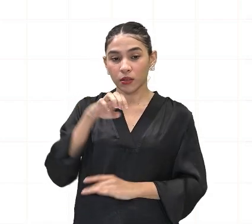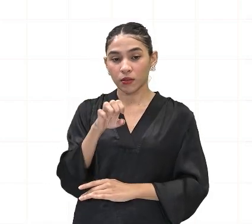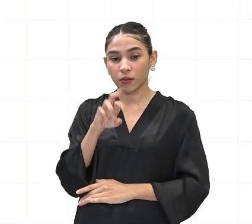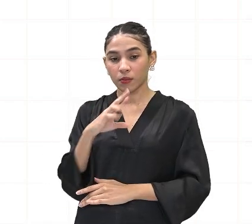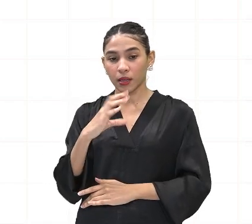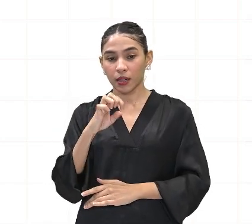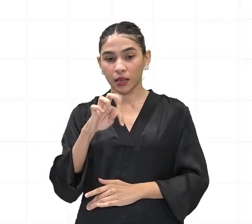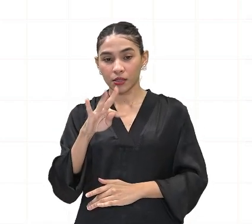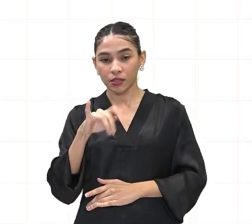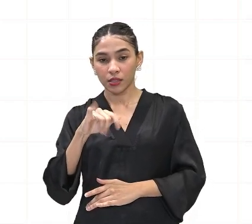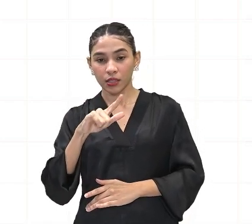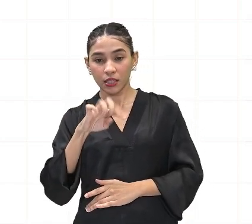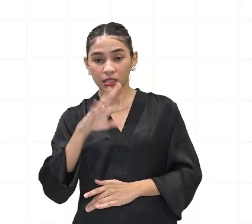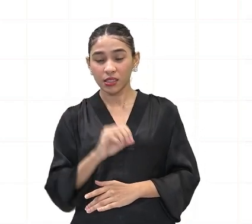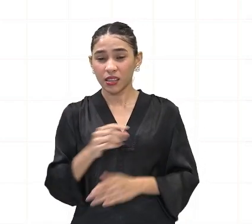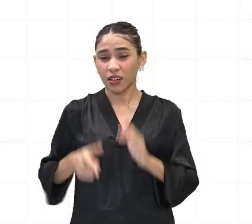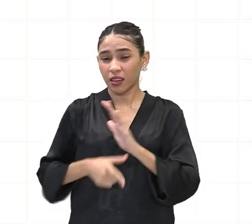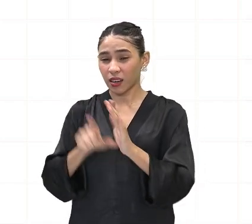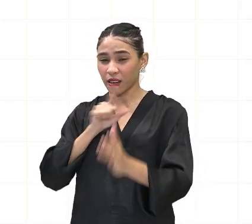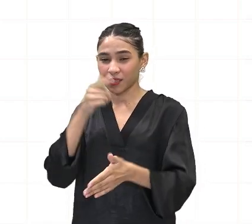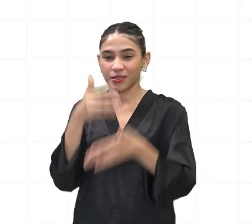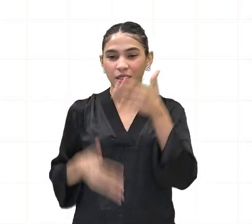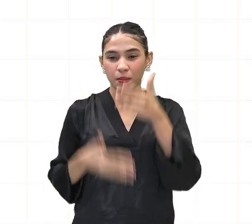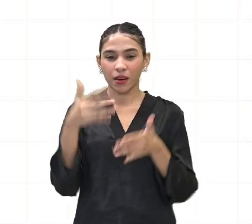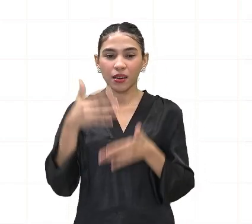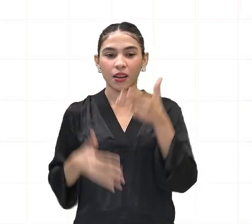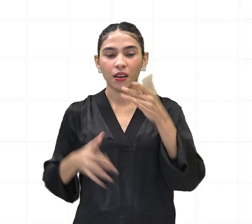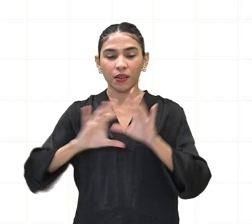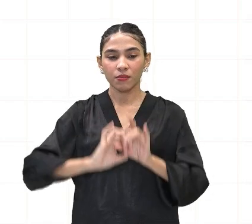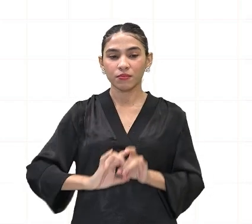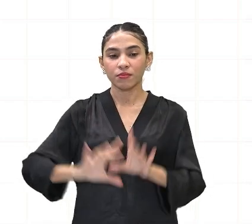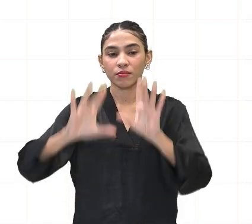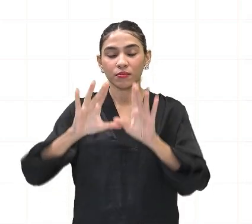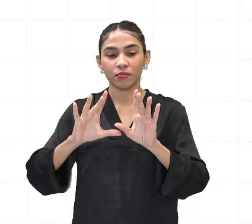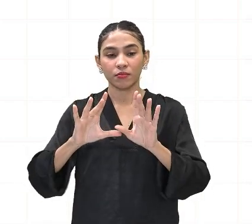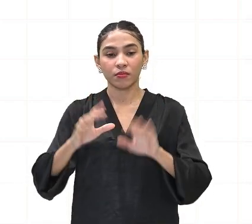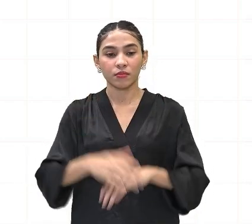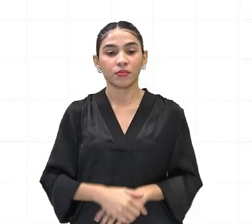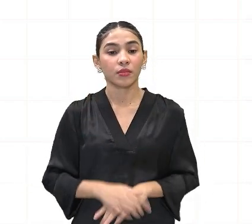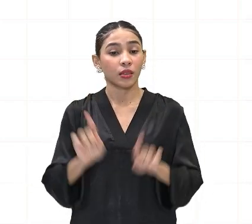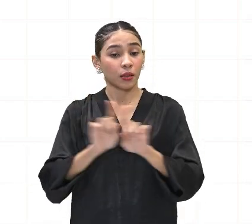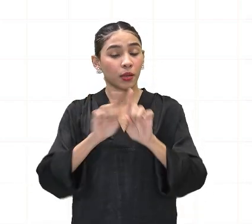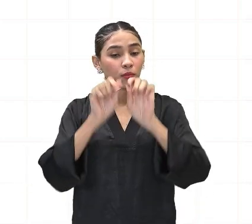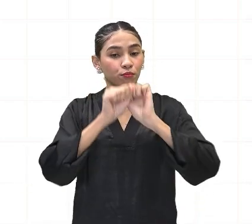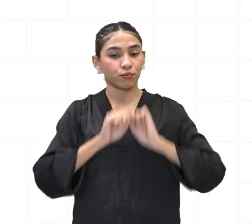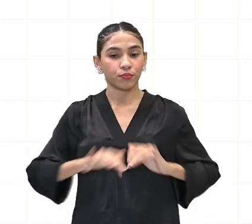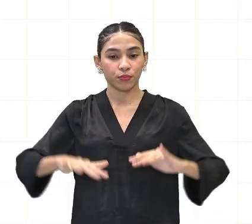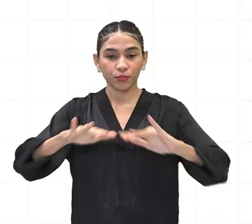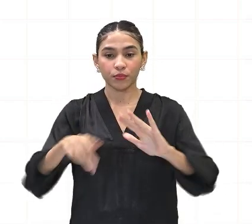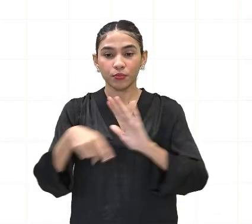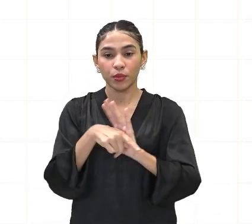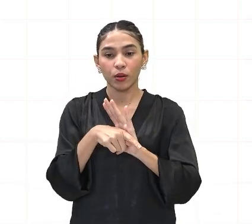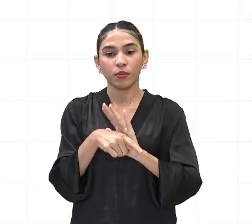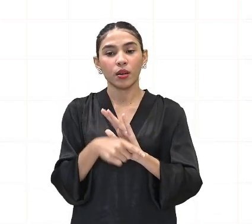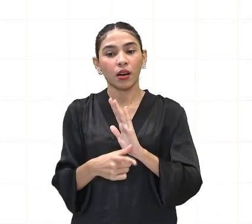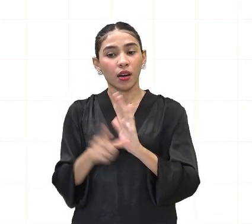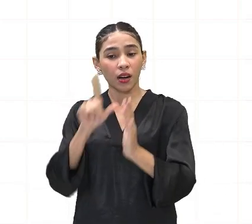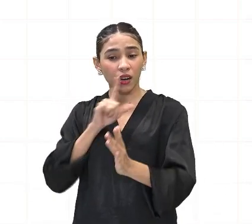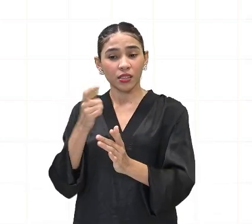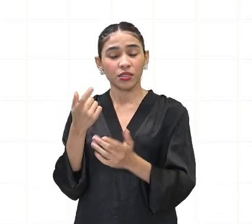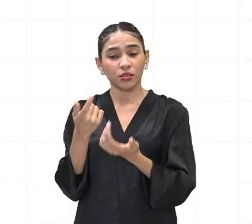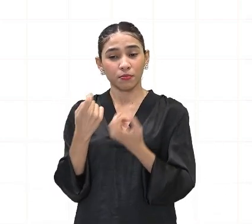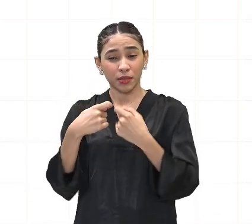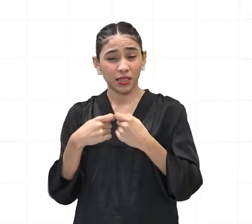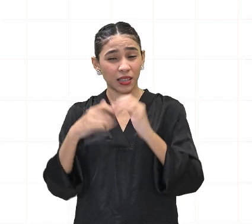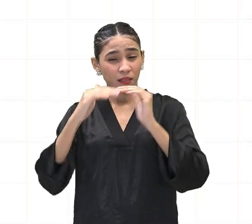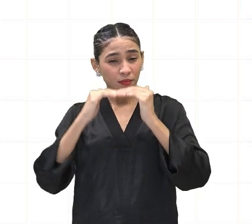mercantilista, que atrapalhava a livre iniciativa e difundiu o mercado que deveria regular